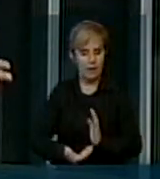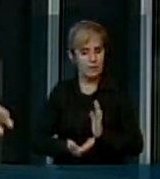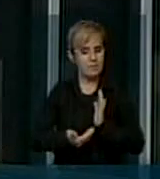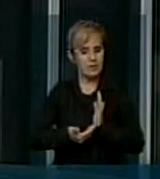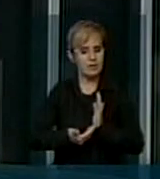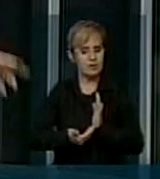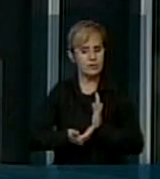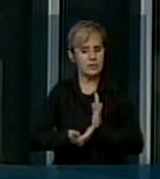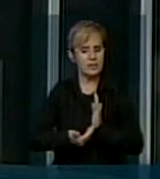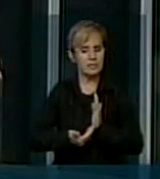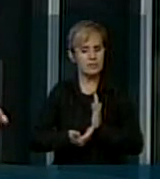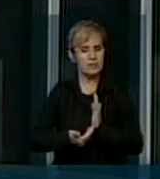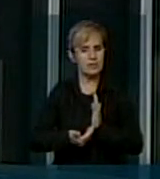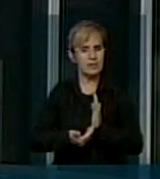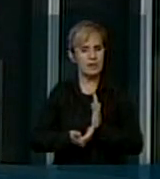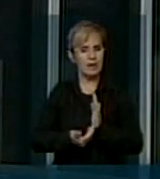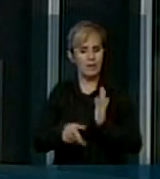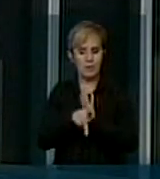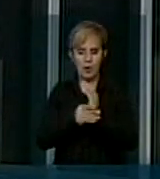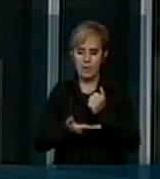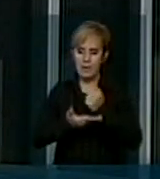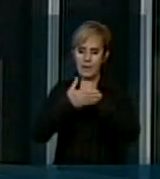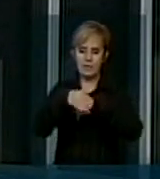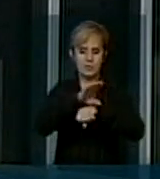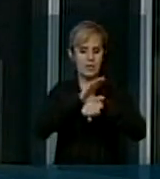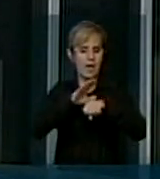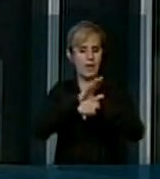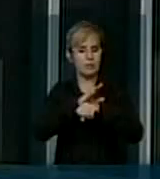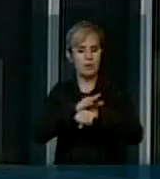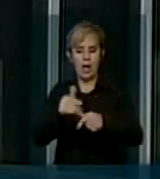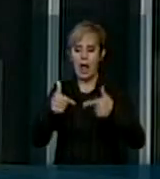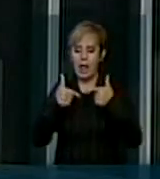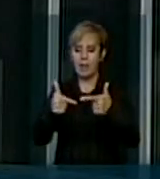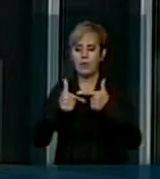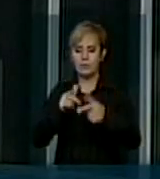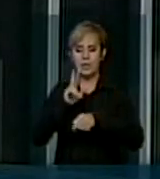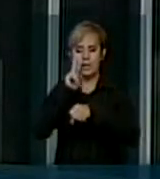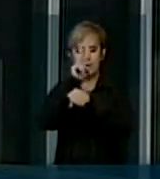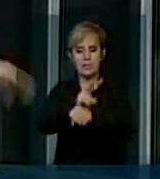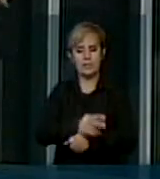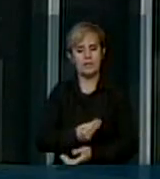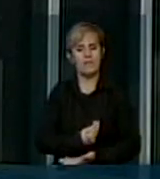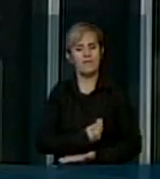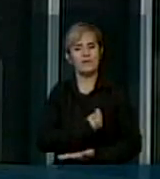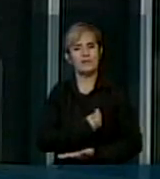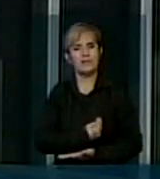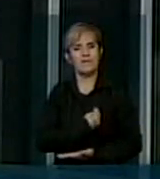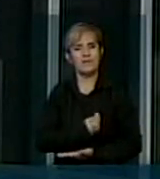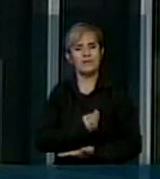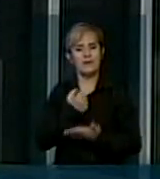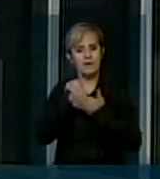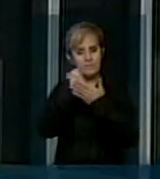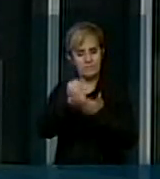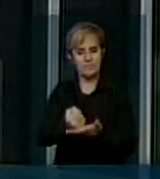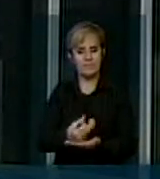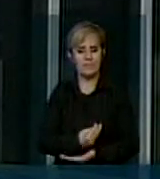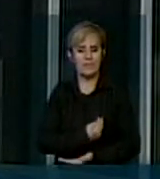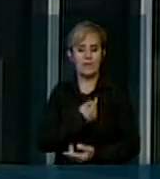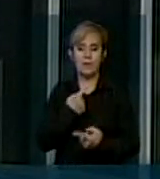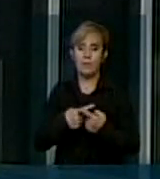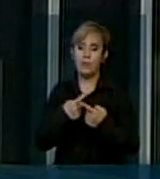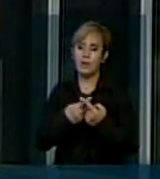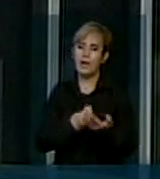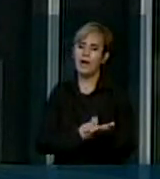sua existência, da sua constituição, a luta em defesa da vida, porque a vida, ela